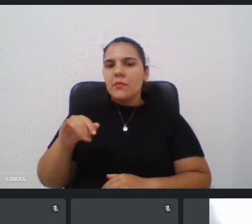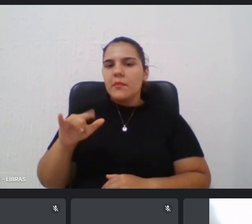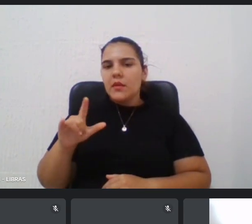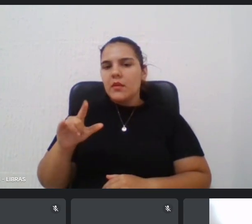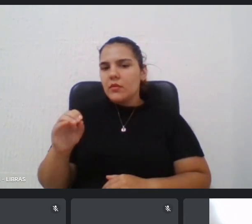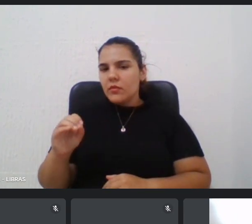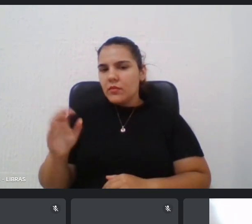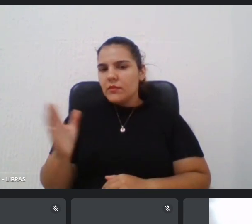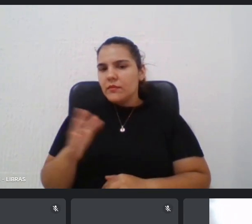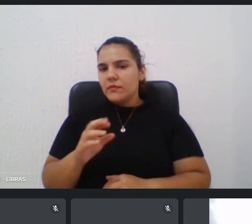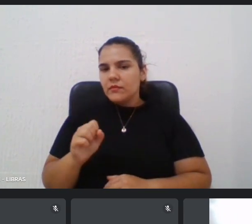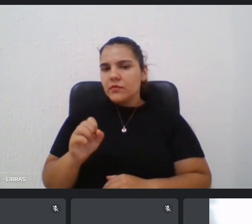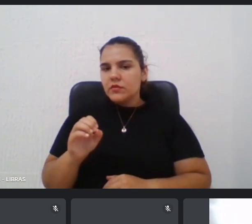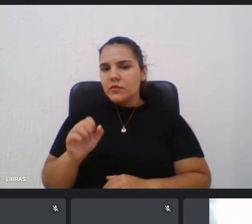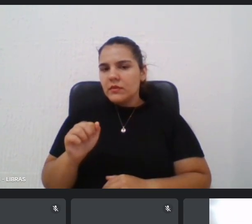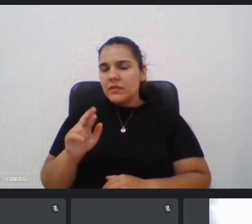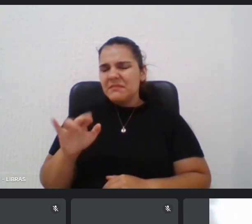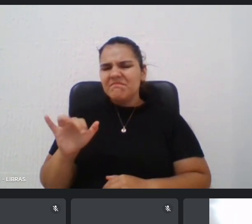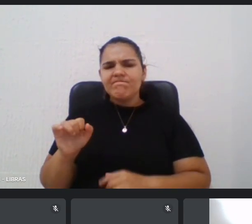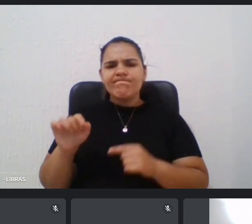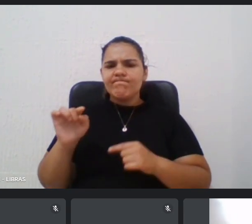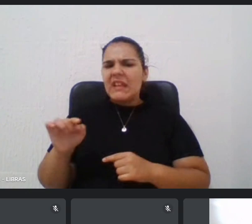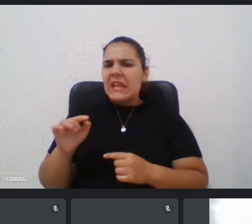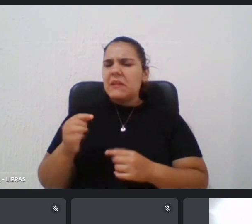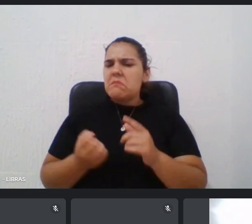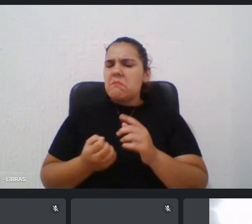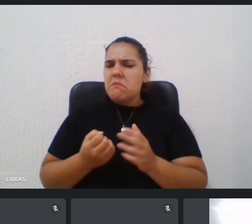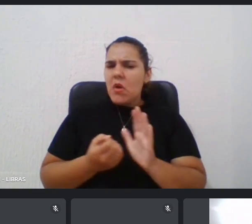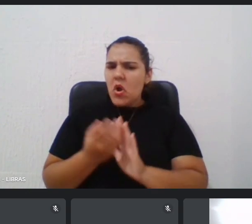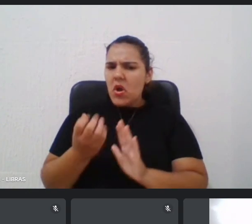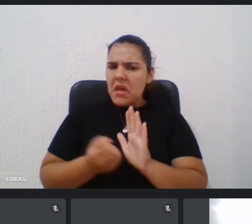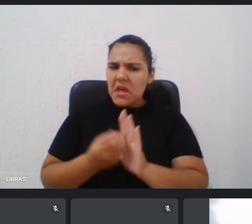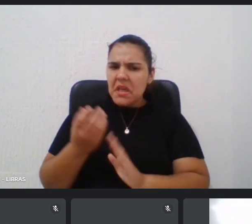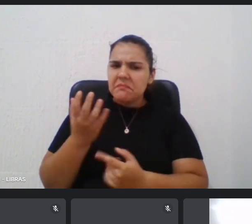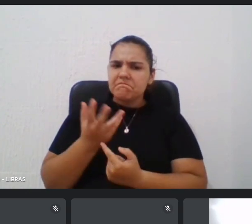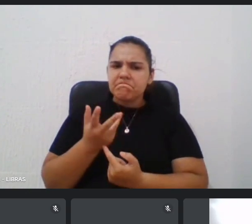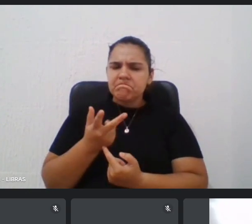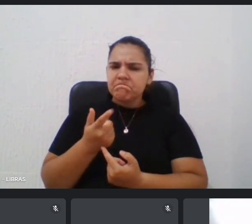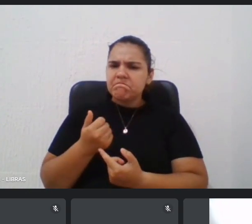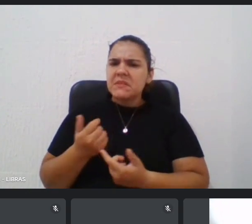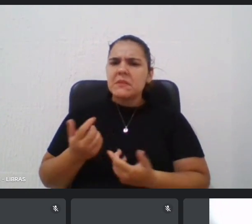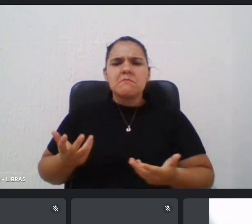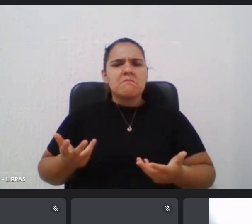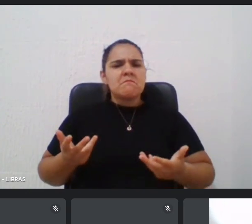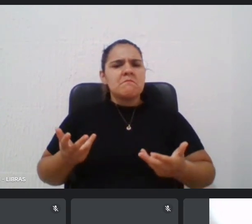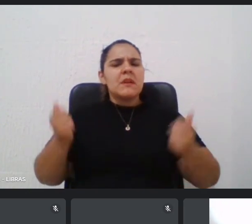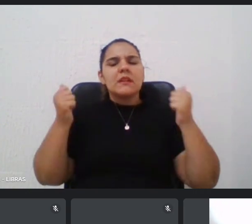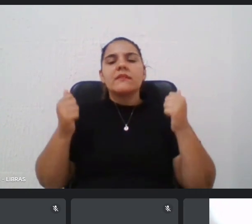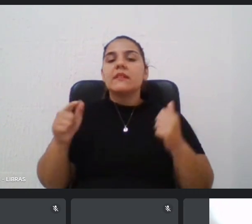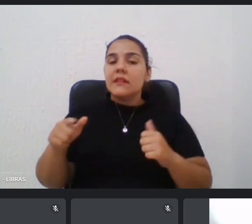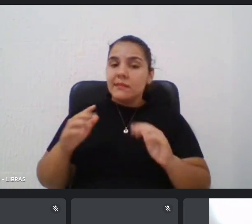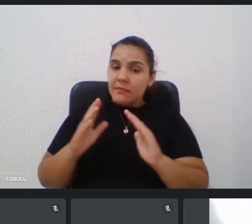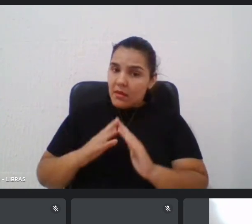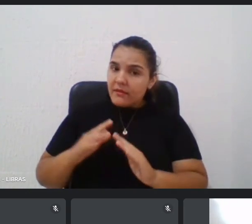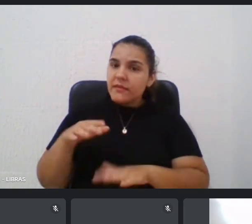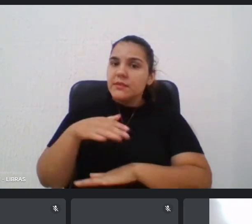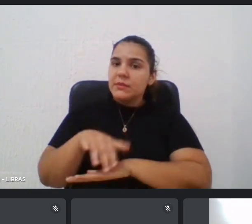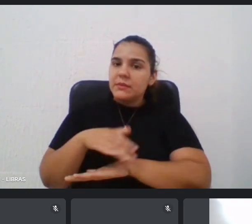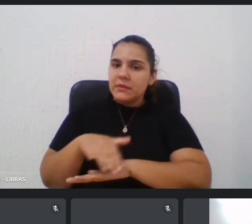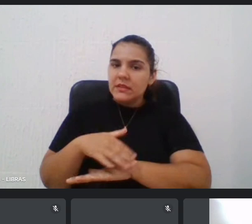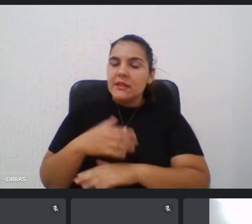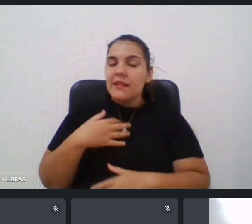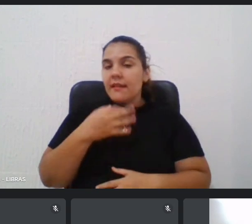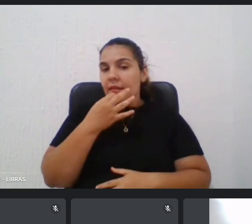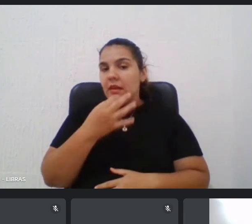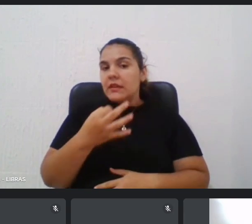baita de um poeta, um artista fantástico, e que vivia em situação de rua. Então, eu acho que a gente precisa pensar em alguma